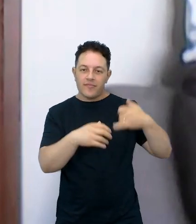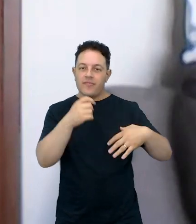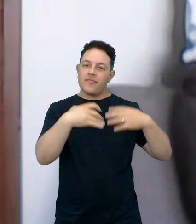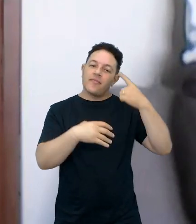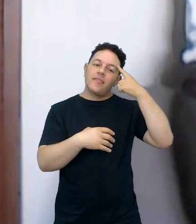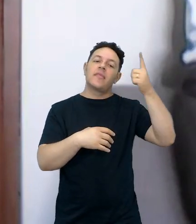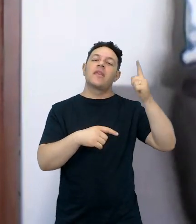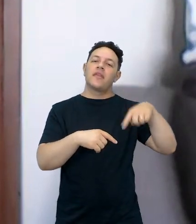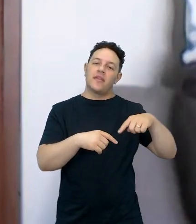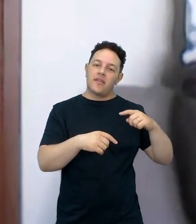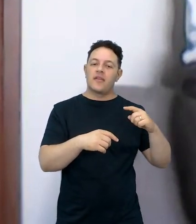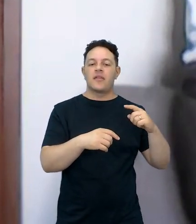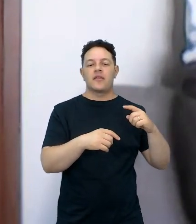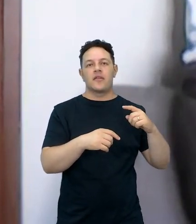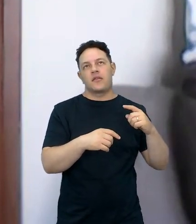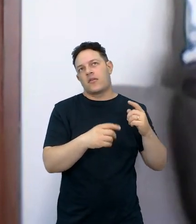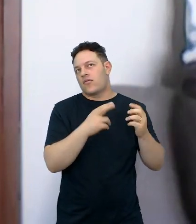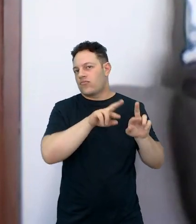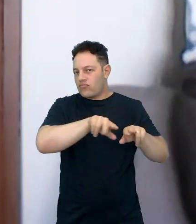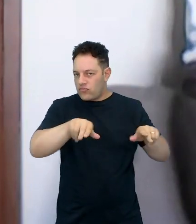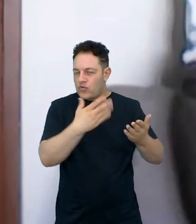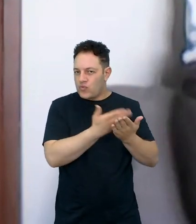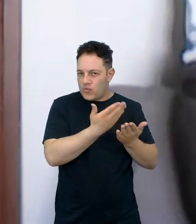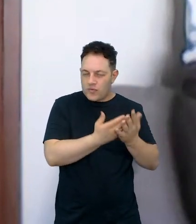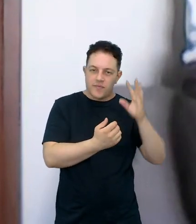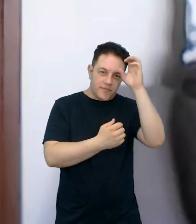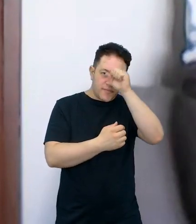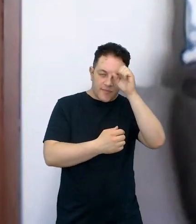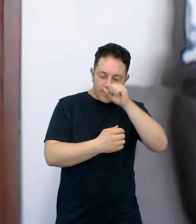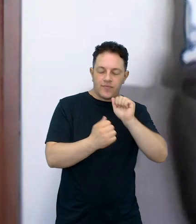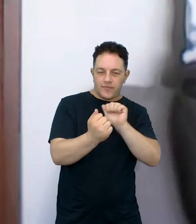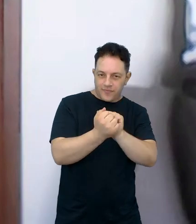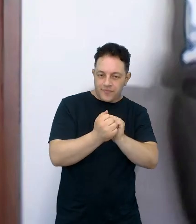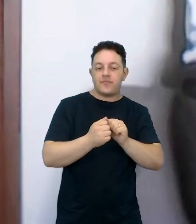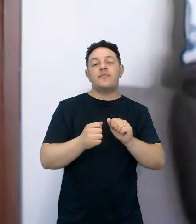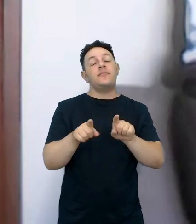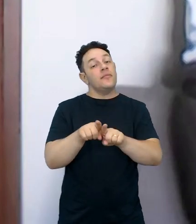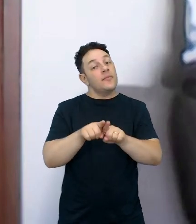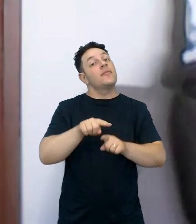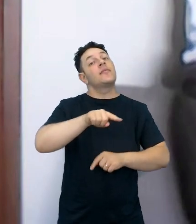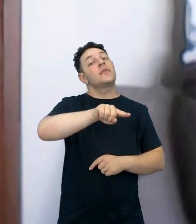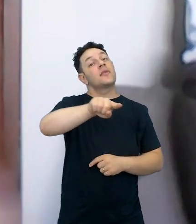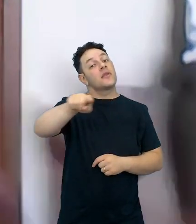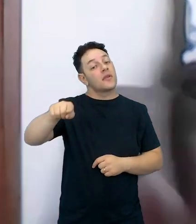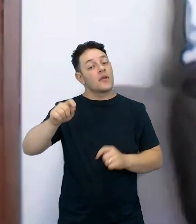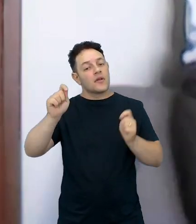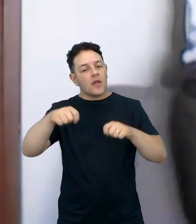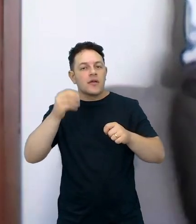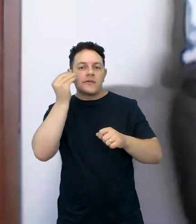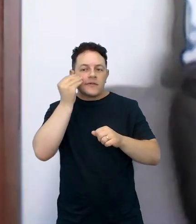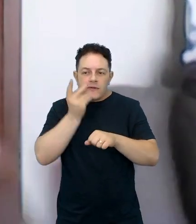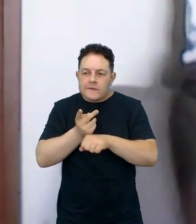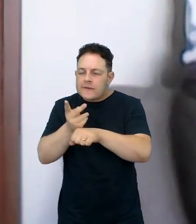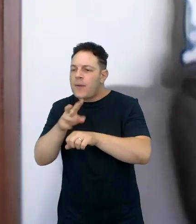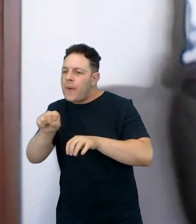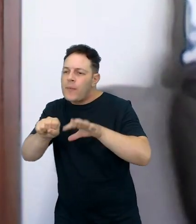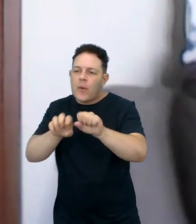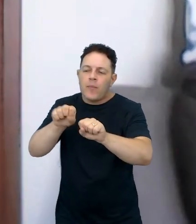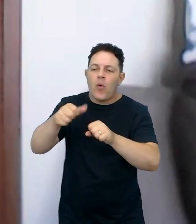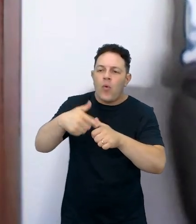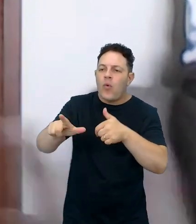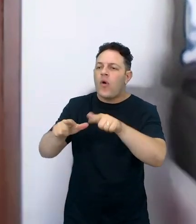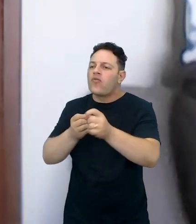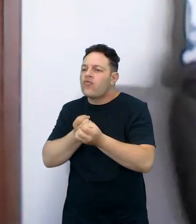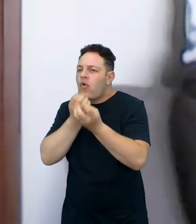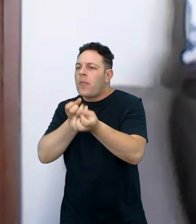relação a esses nossos estudos, né? E que vocês possam buscar mais informações